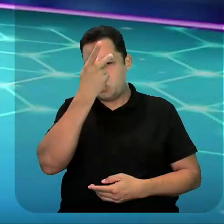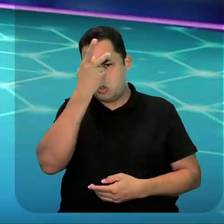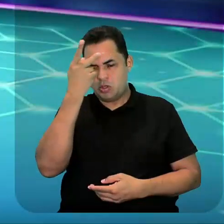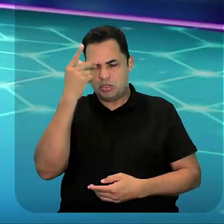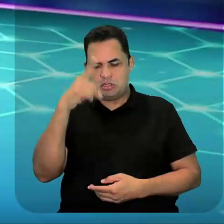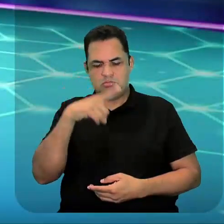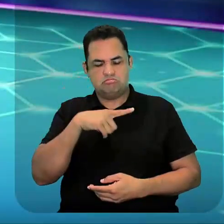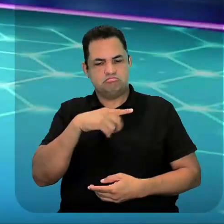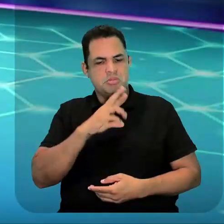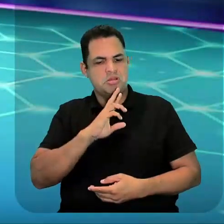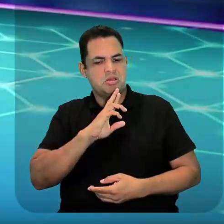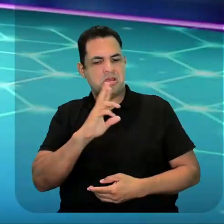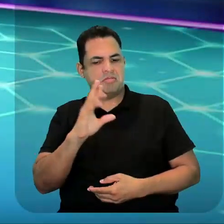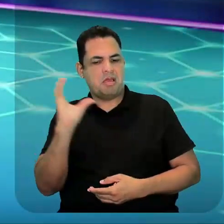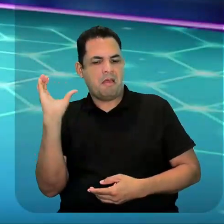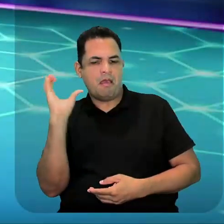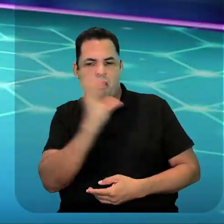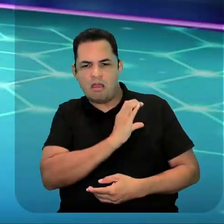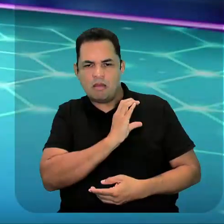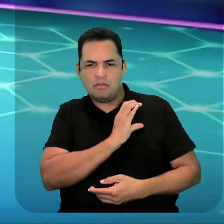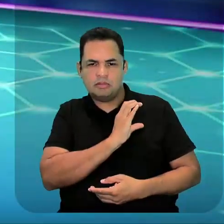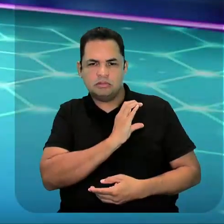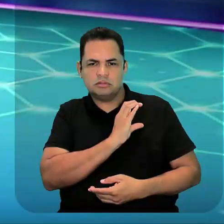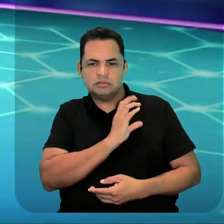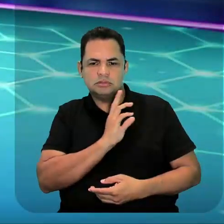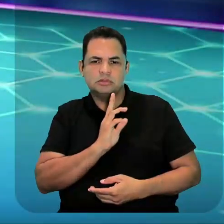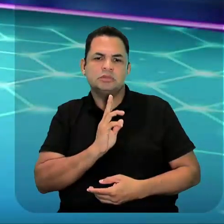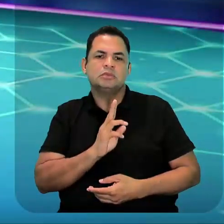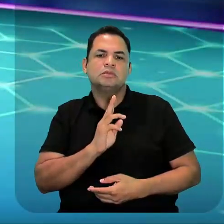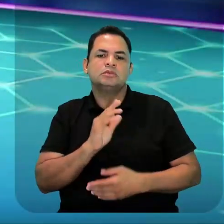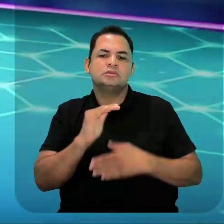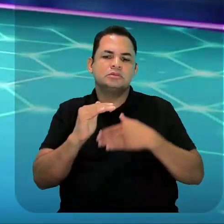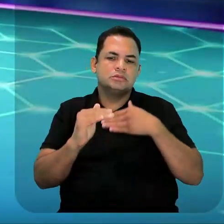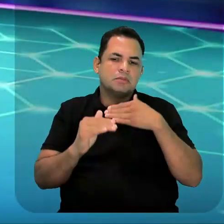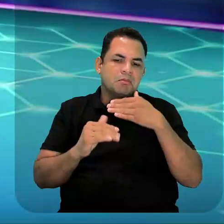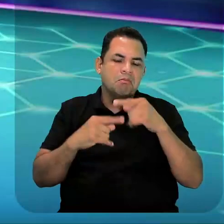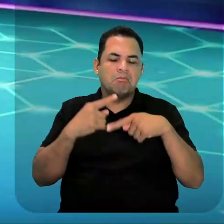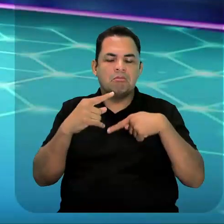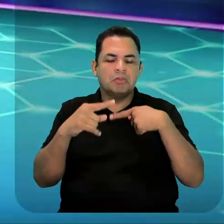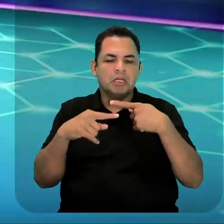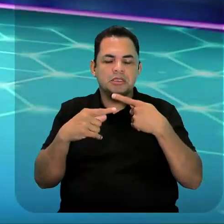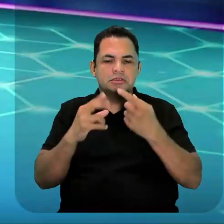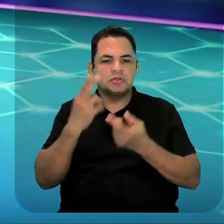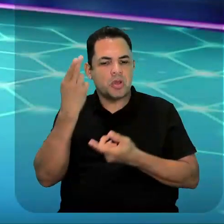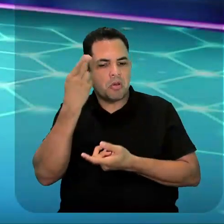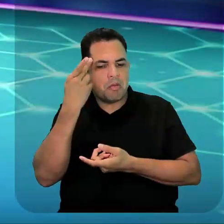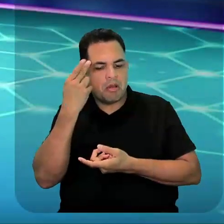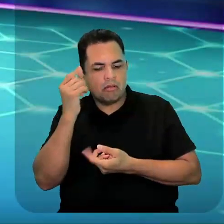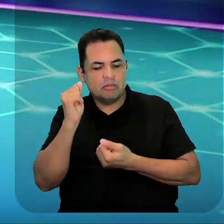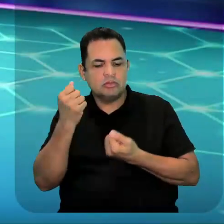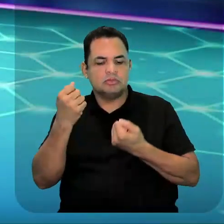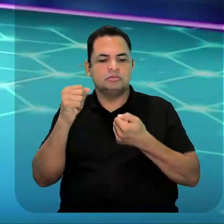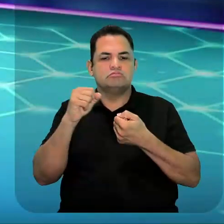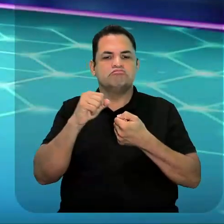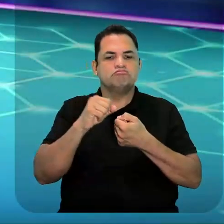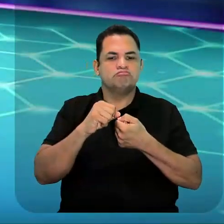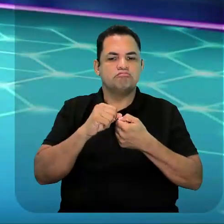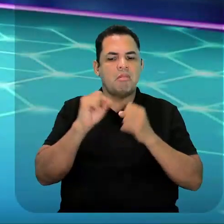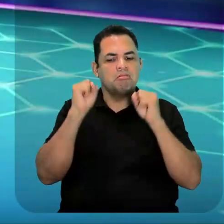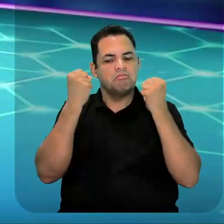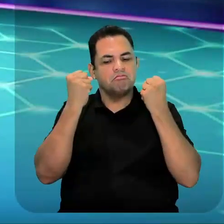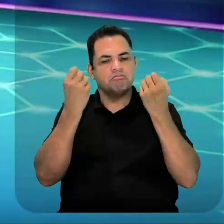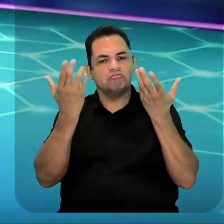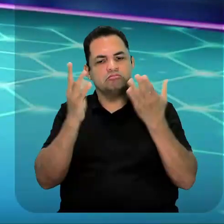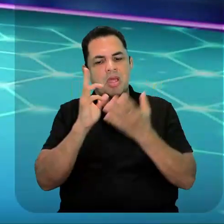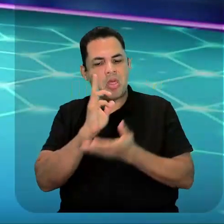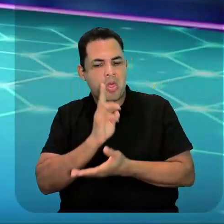um resultado mais rápido de um processo que seria um pouco mais lento se fizesse os exercícios físicos de